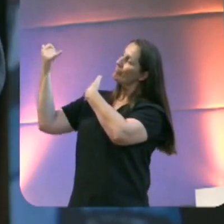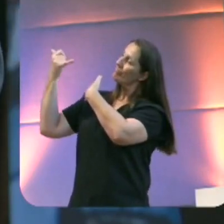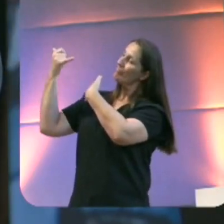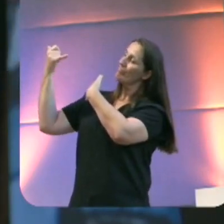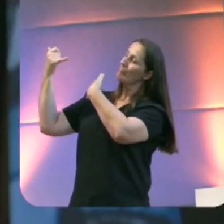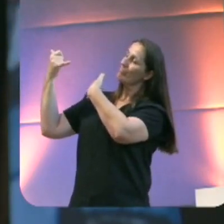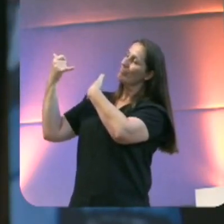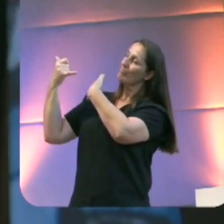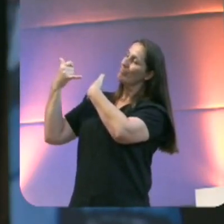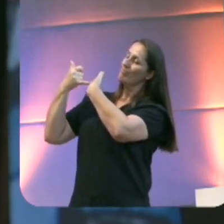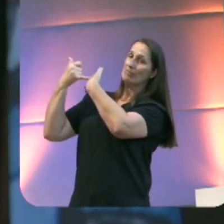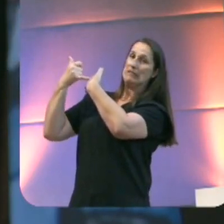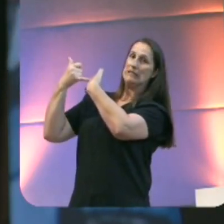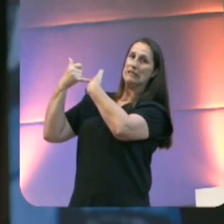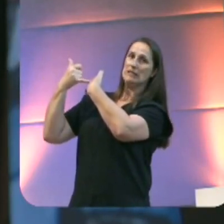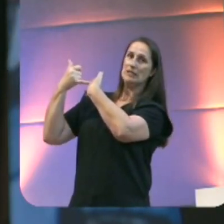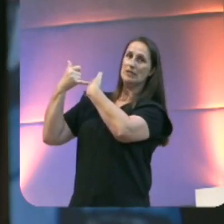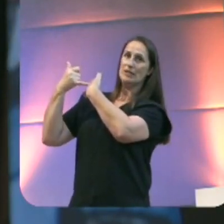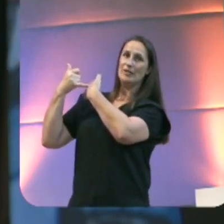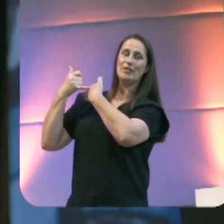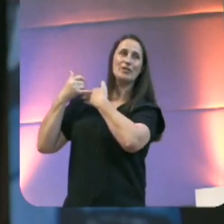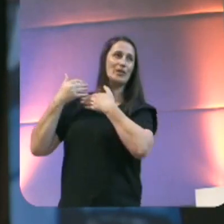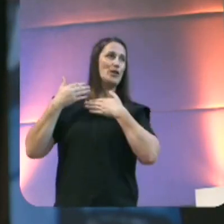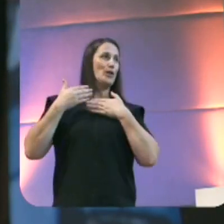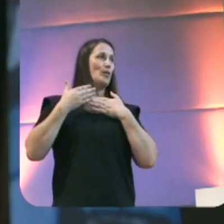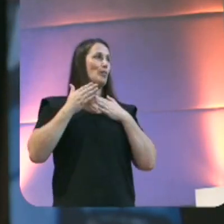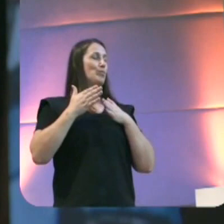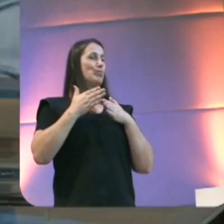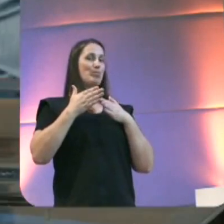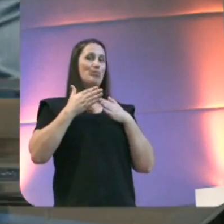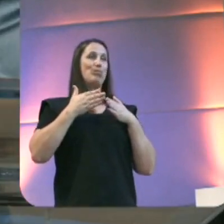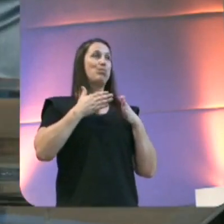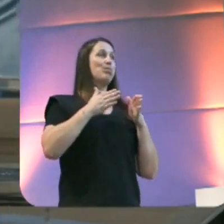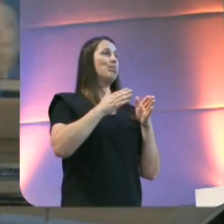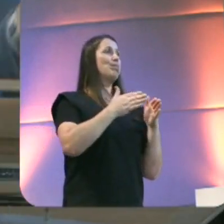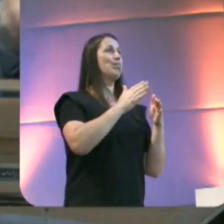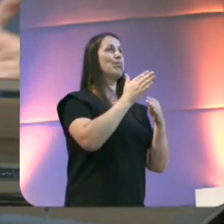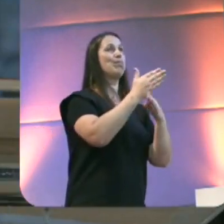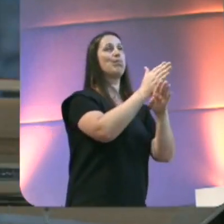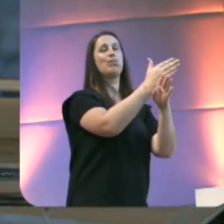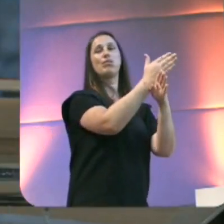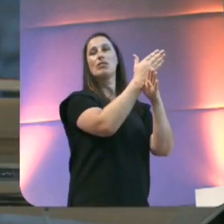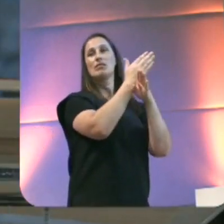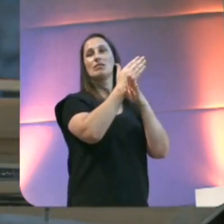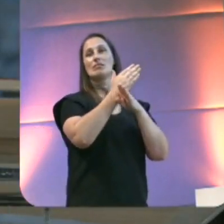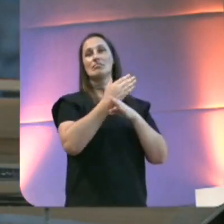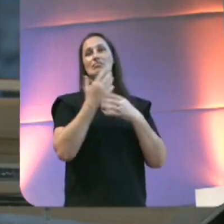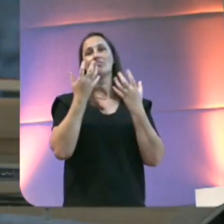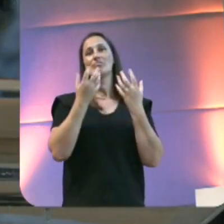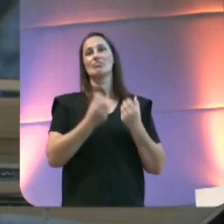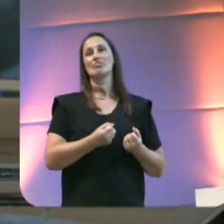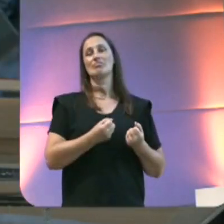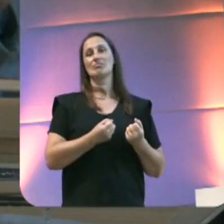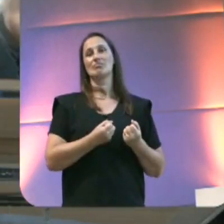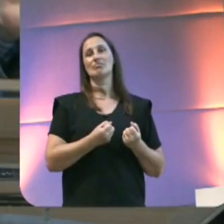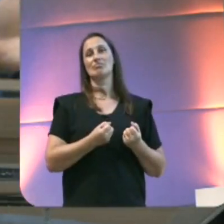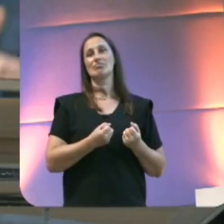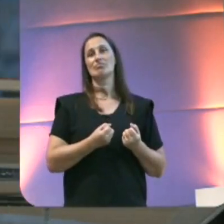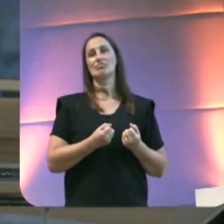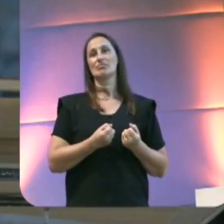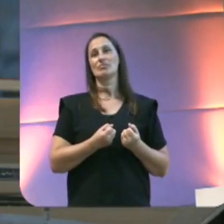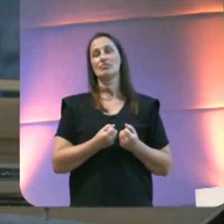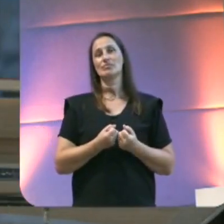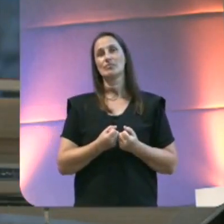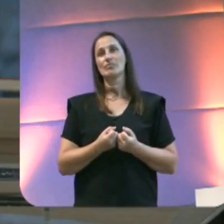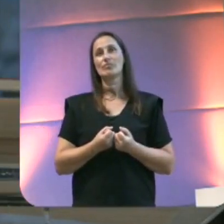pelo nosso próprio coração. E essa foi a palavra de Estevão aos judeus que resistiam à mensagem